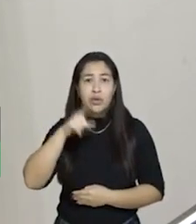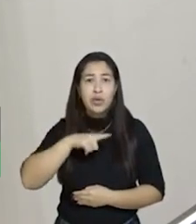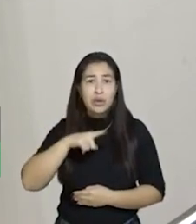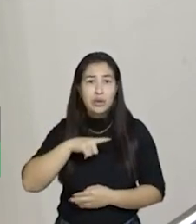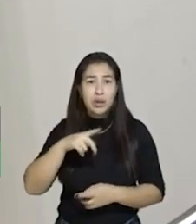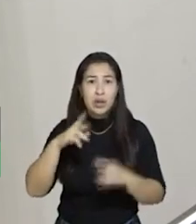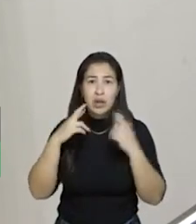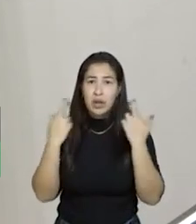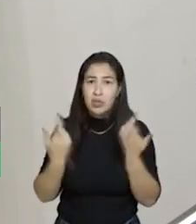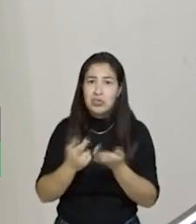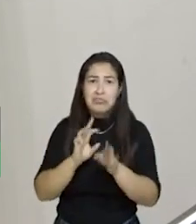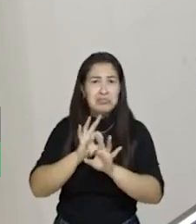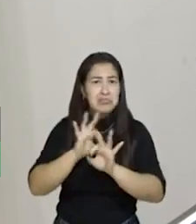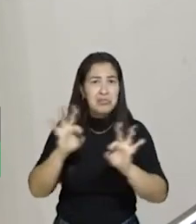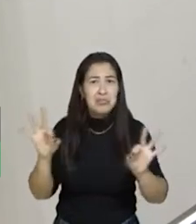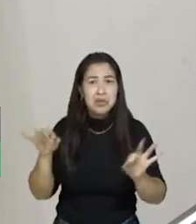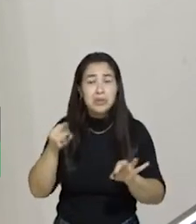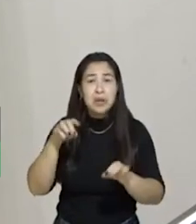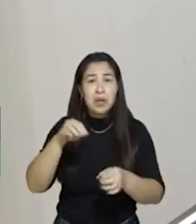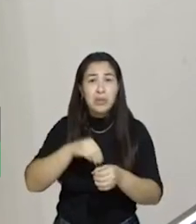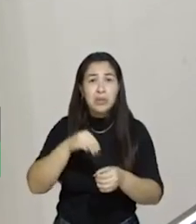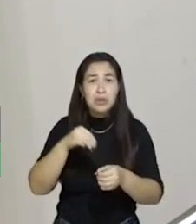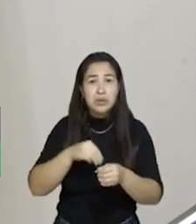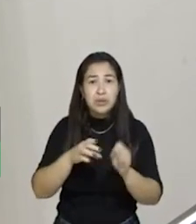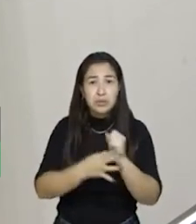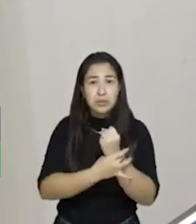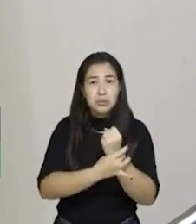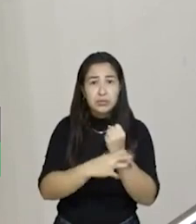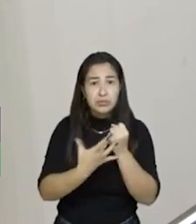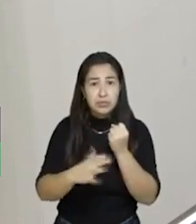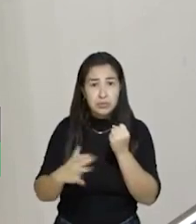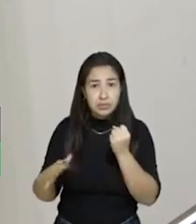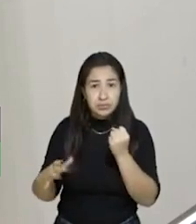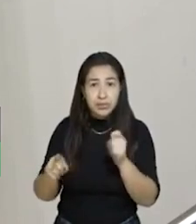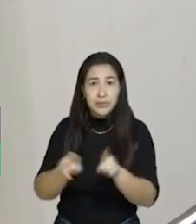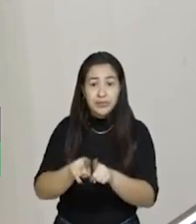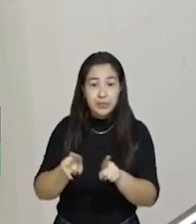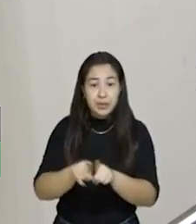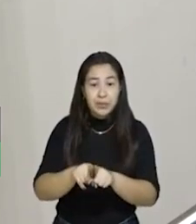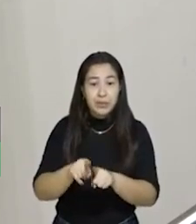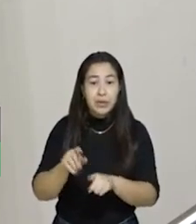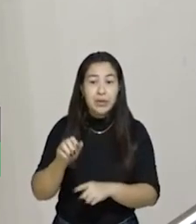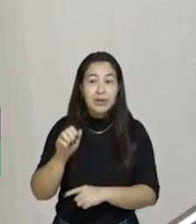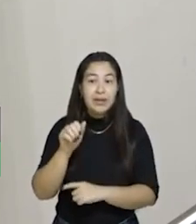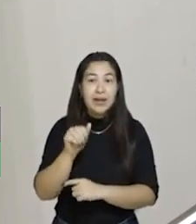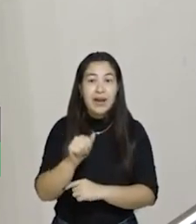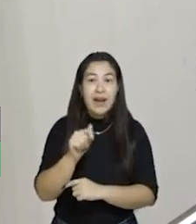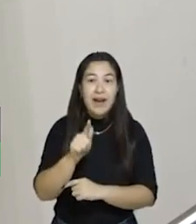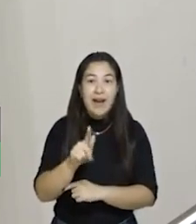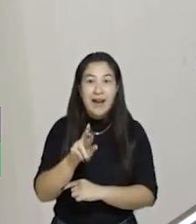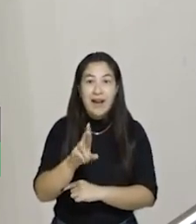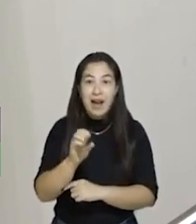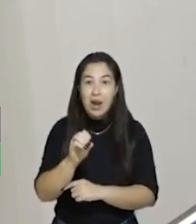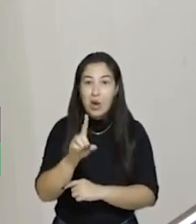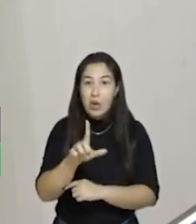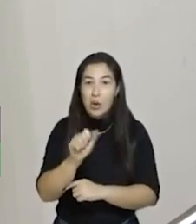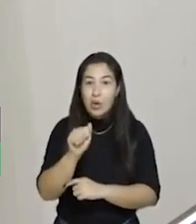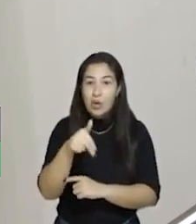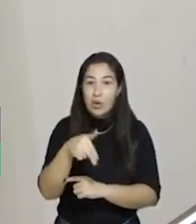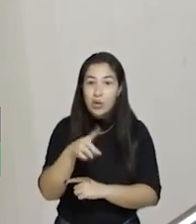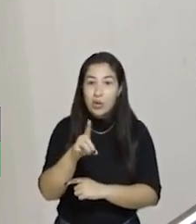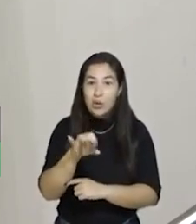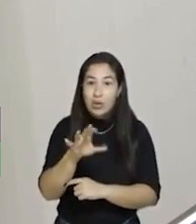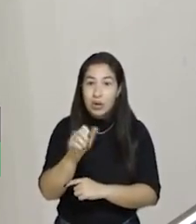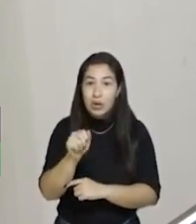José anteontem do município de Agrolândia quando conversamos com a população e não teve um cidadão